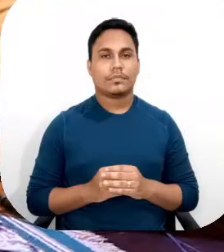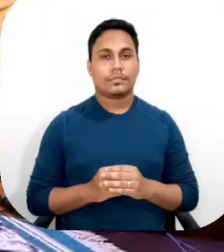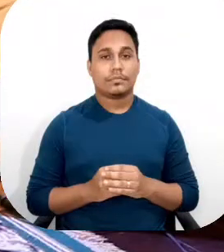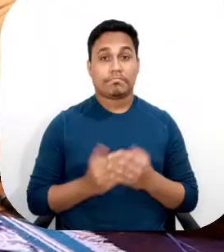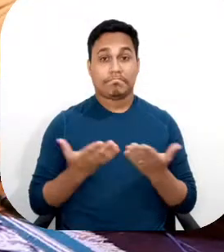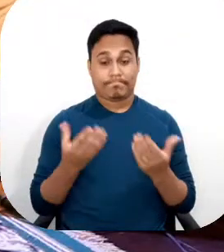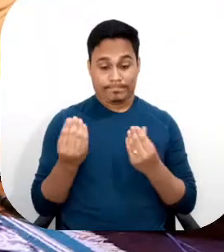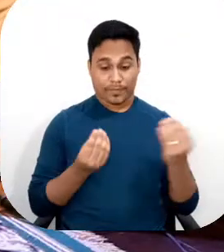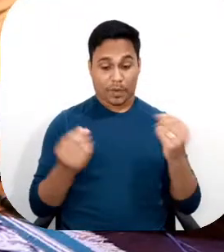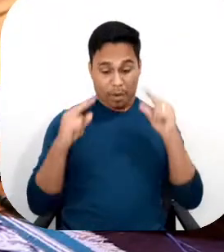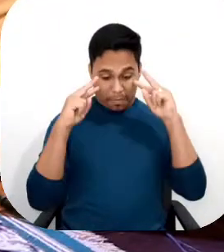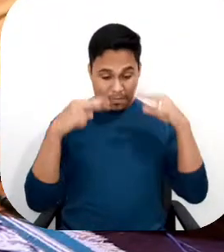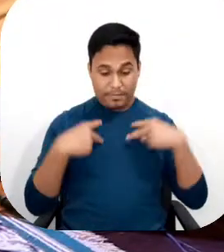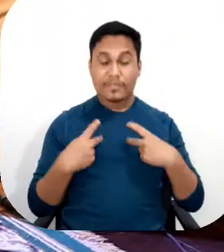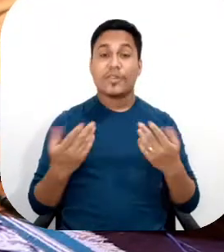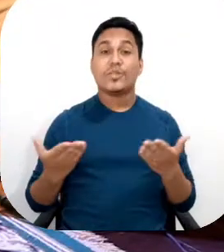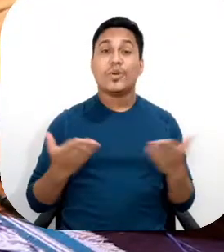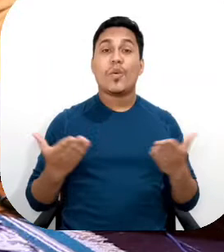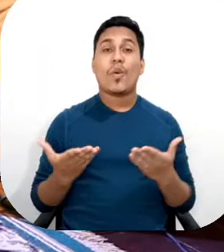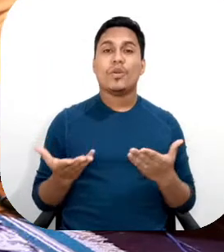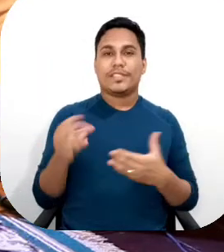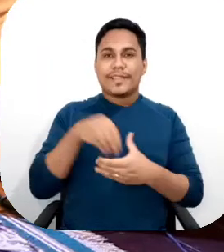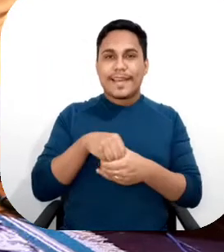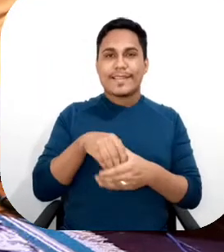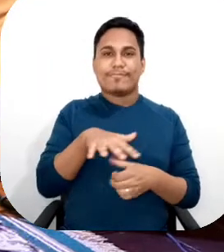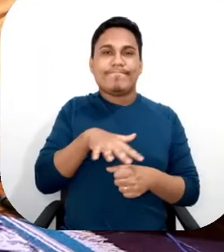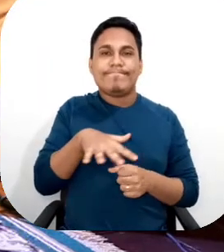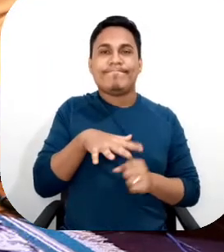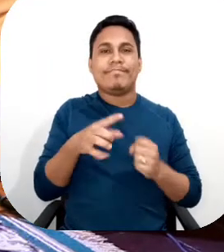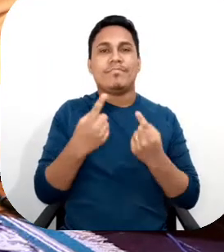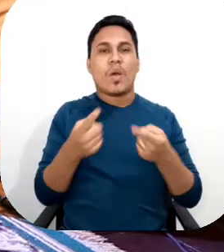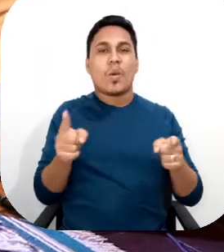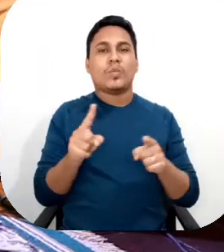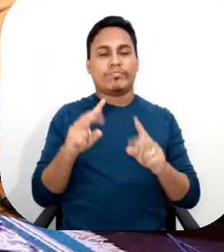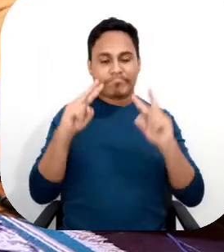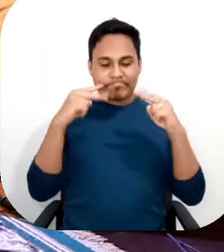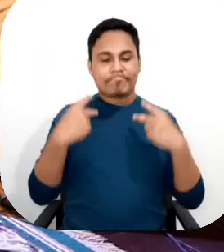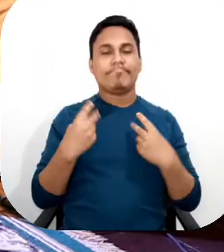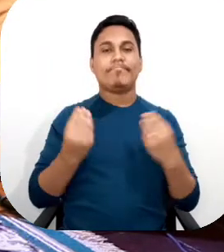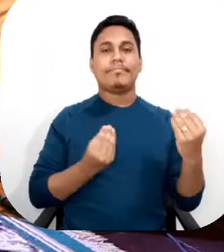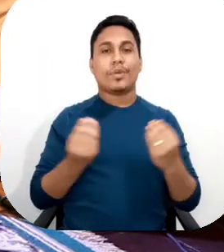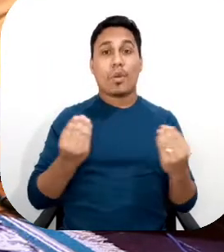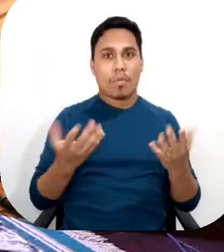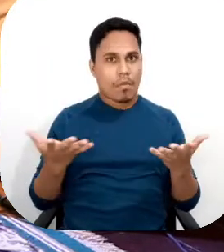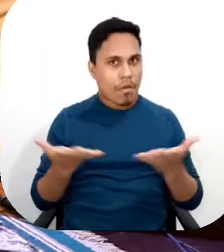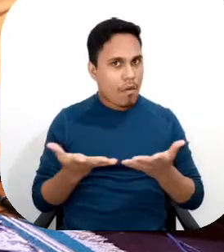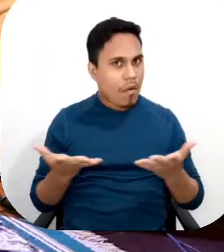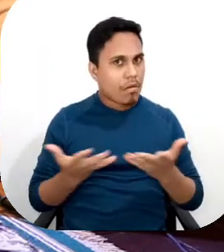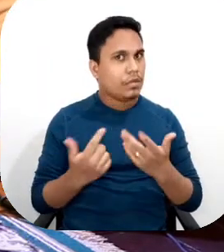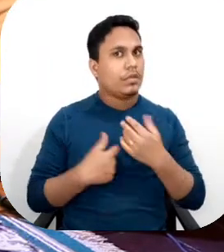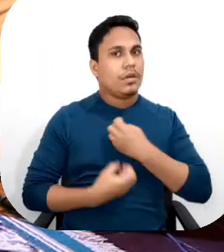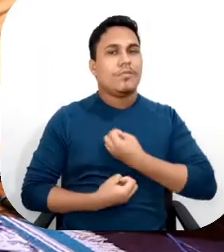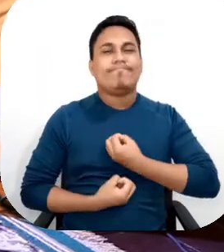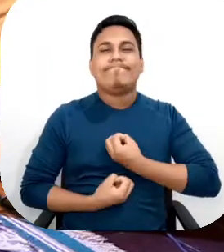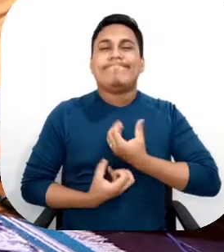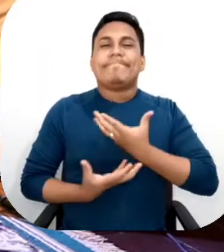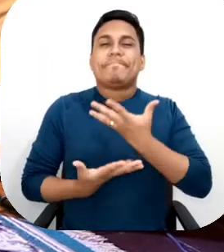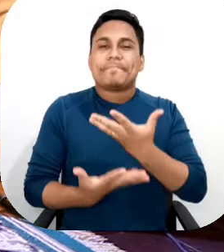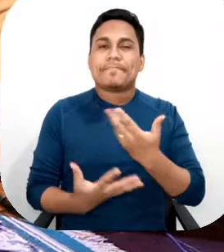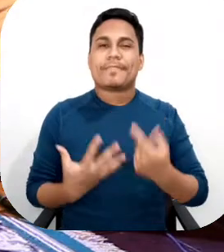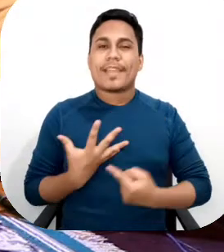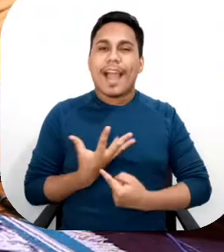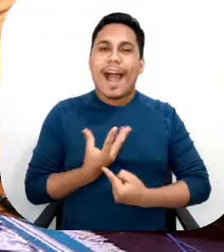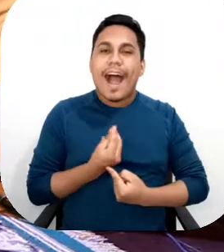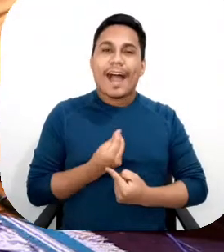Então, como eu me vejo atualmente no, na música, hoje eu acredito que eu tô colocando pra fora muito do que é a Luísa artista,